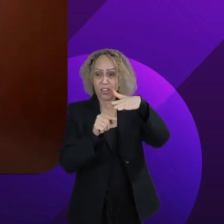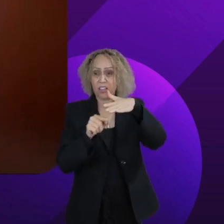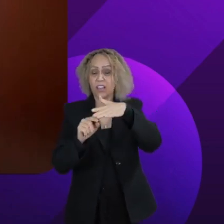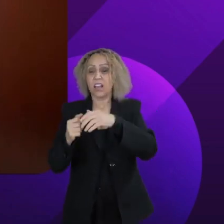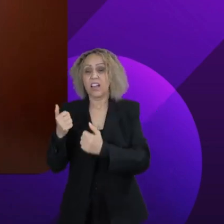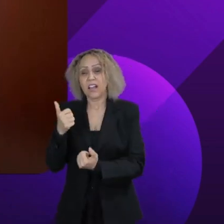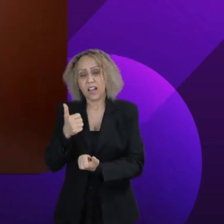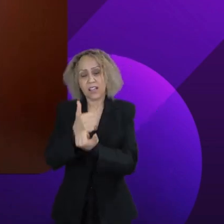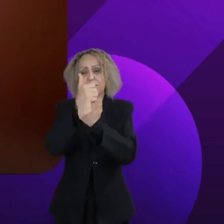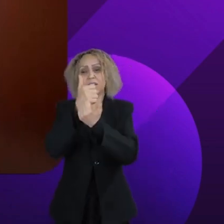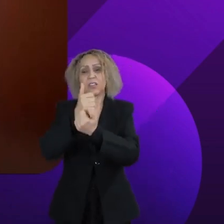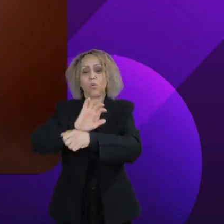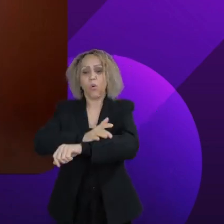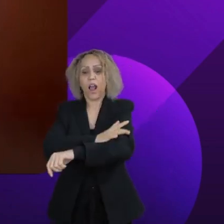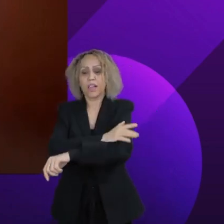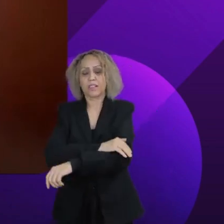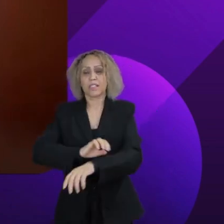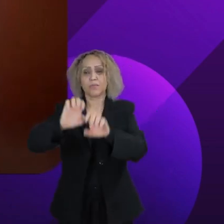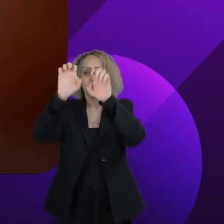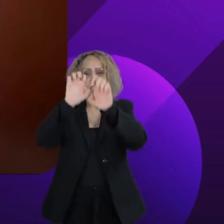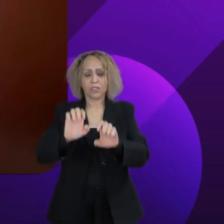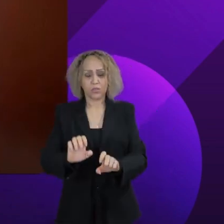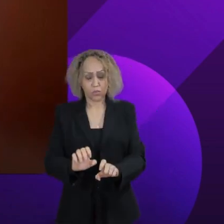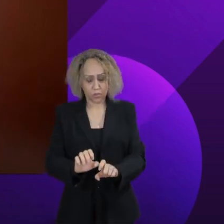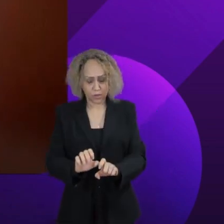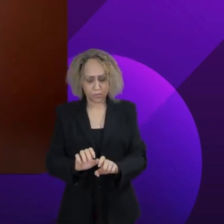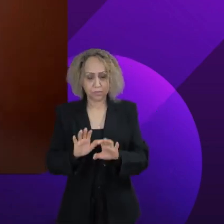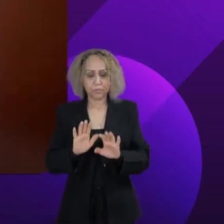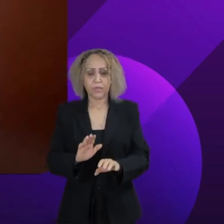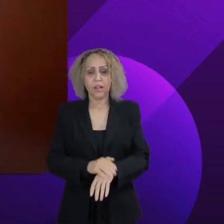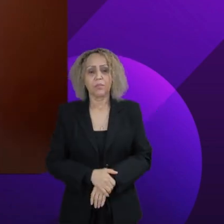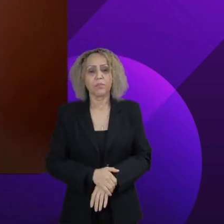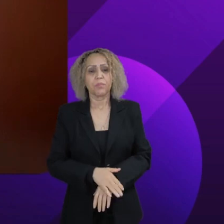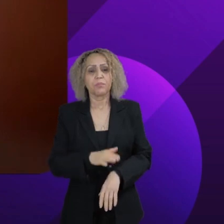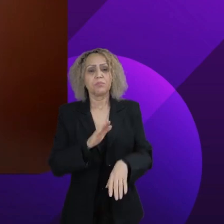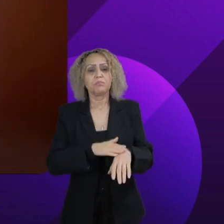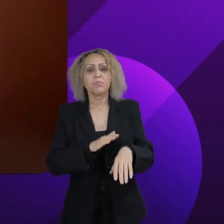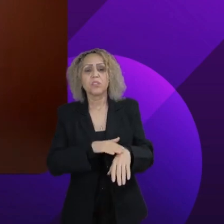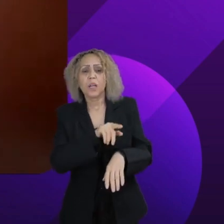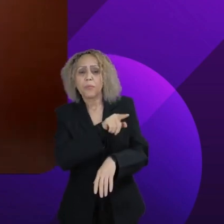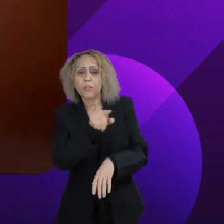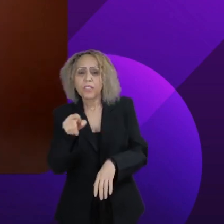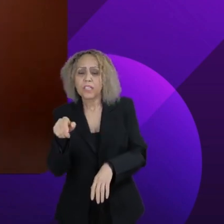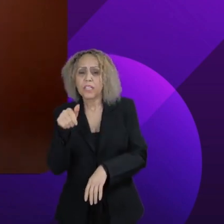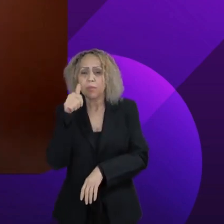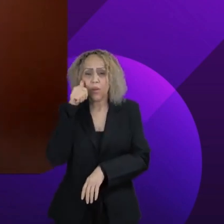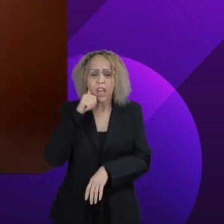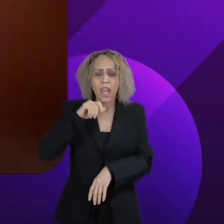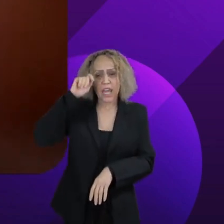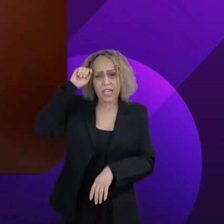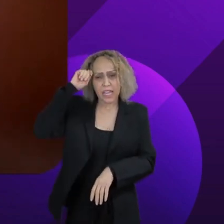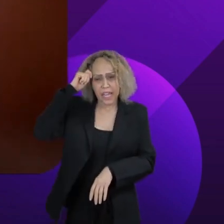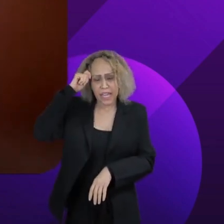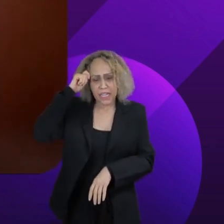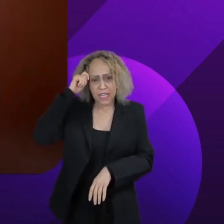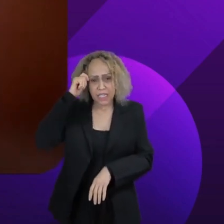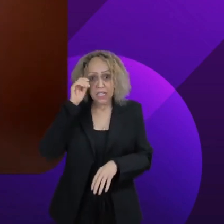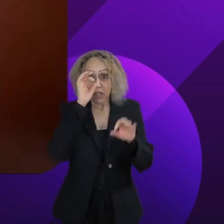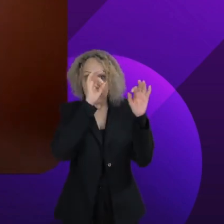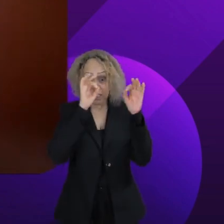em especial as mulheres negras que estão nos acompanhando nesta aula, a se organizarem